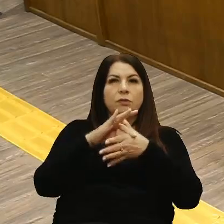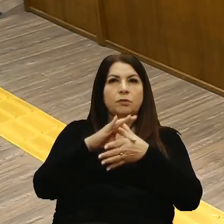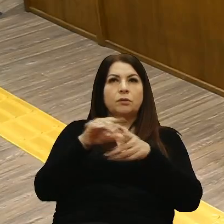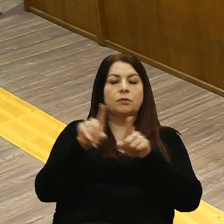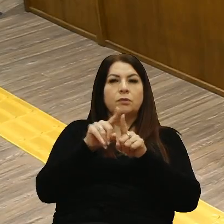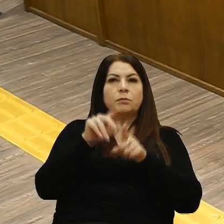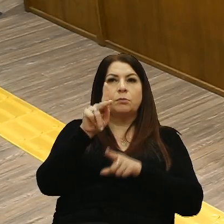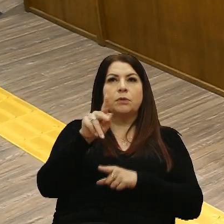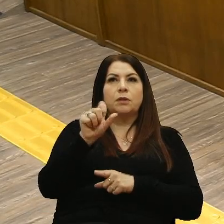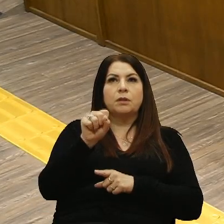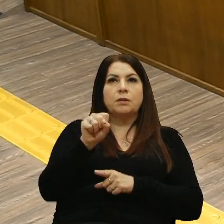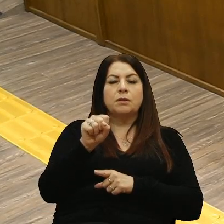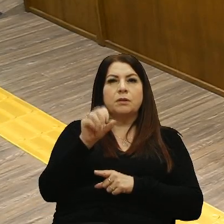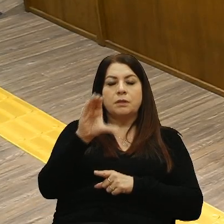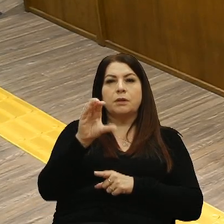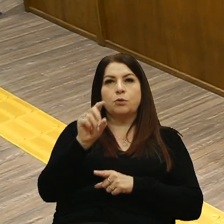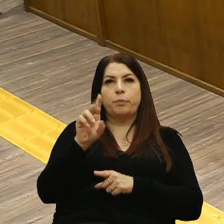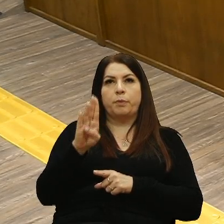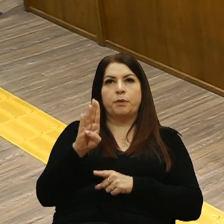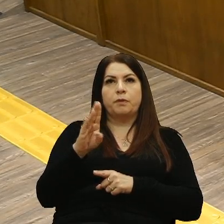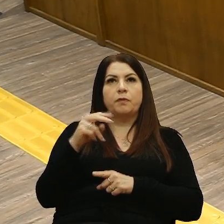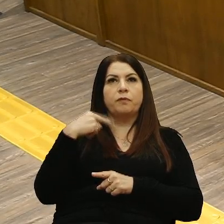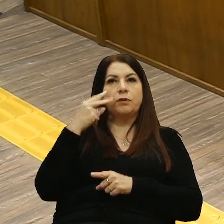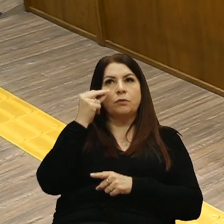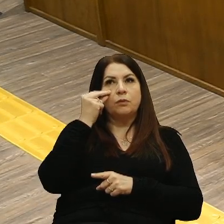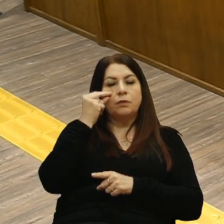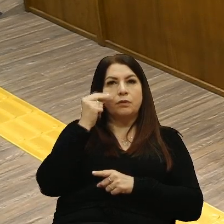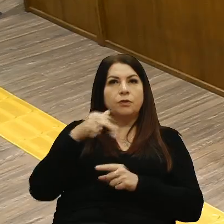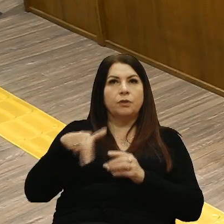bancada do PCdoB, vereador Cláudio Libardi.